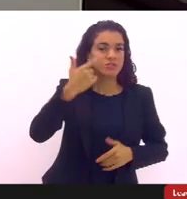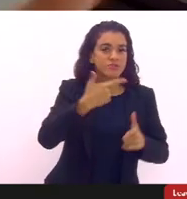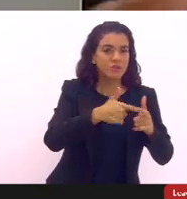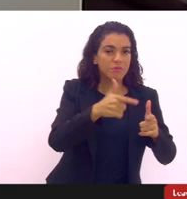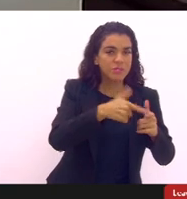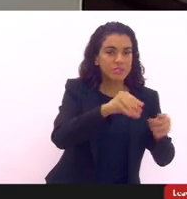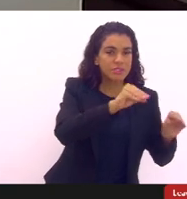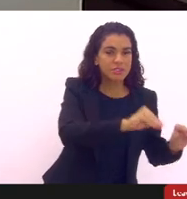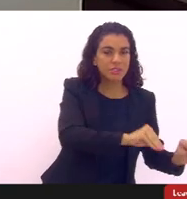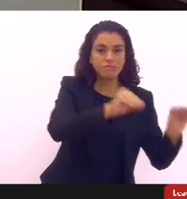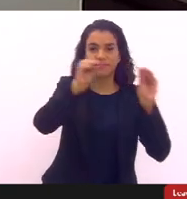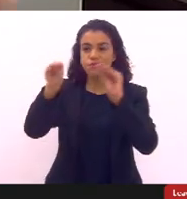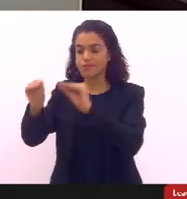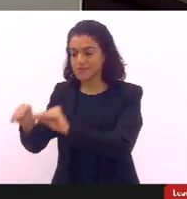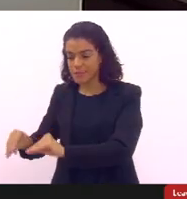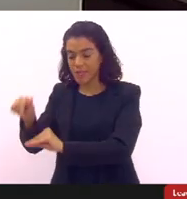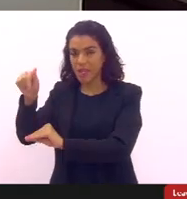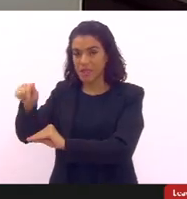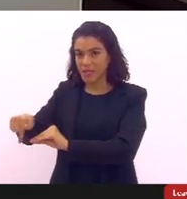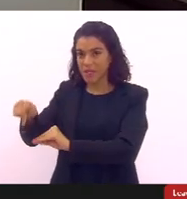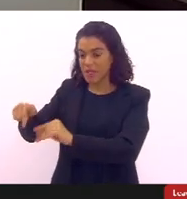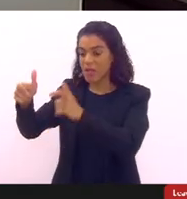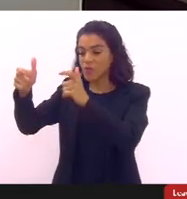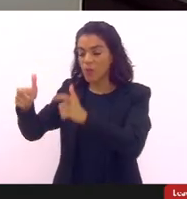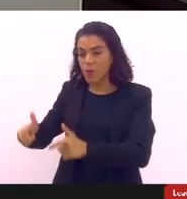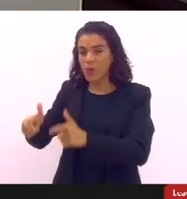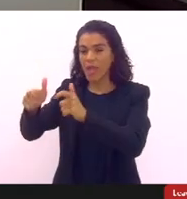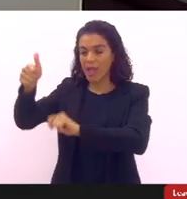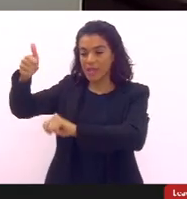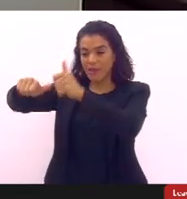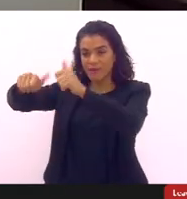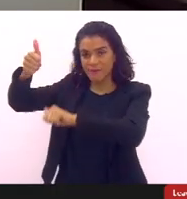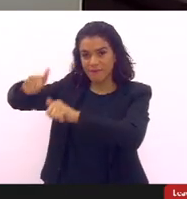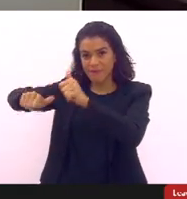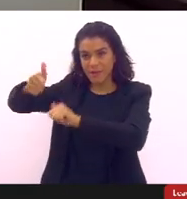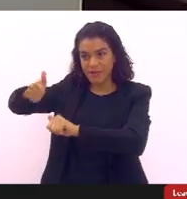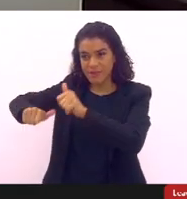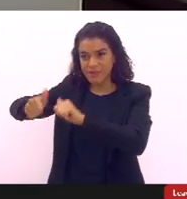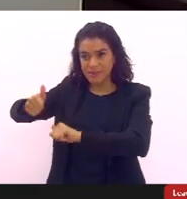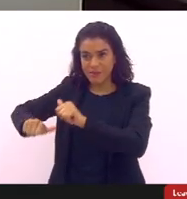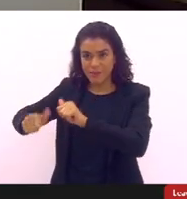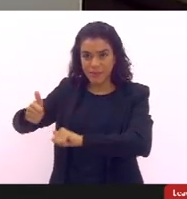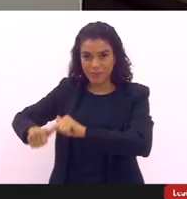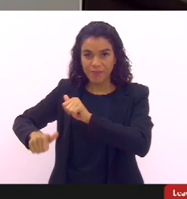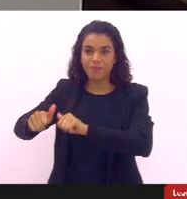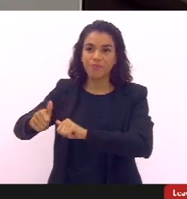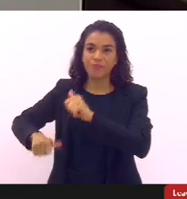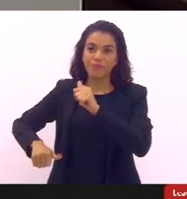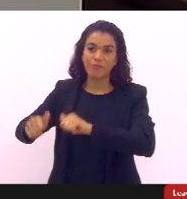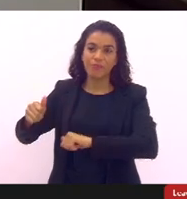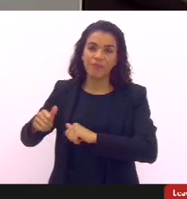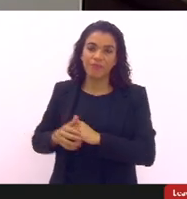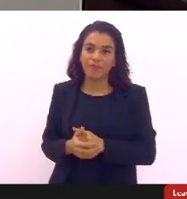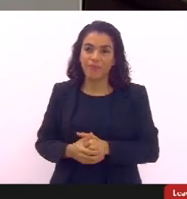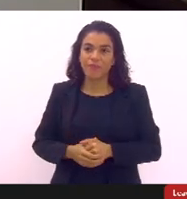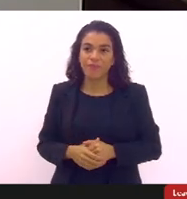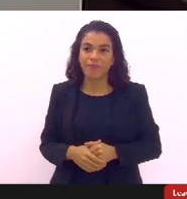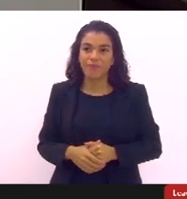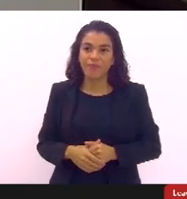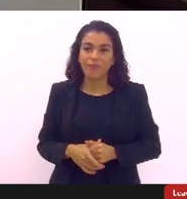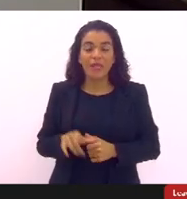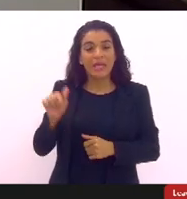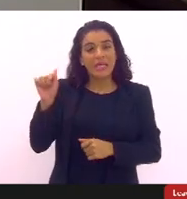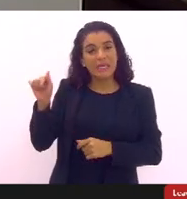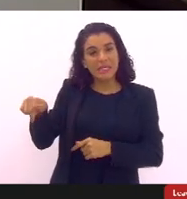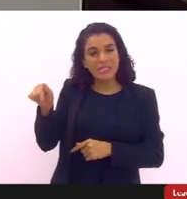ser transferido de um lugar para estar na porta de entrada do outro lugar, né, que é hoje a porta de entrada, eu acho que isso